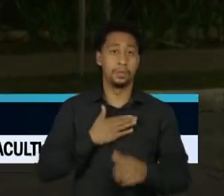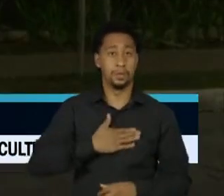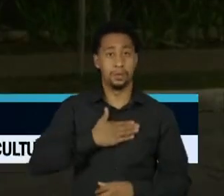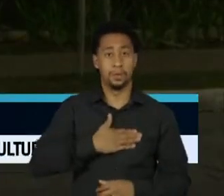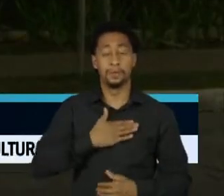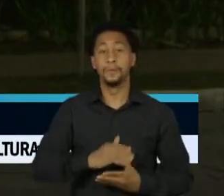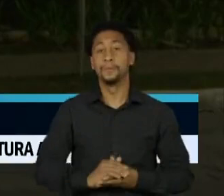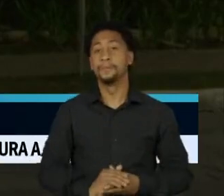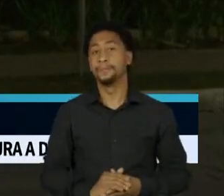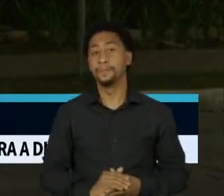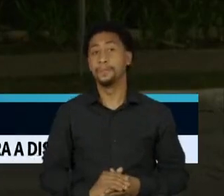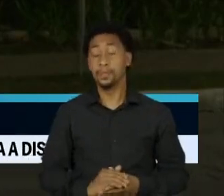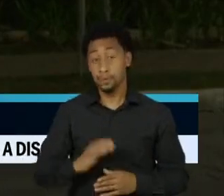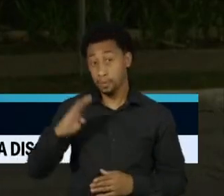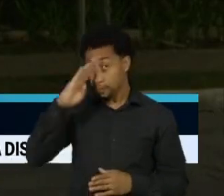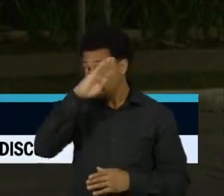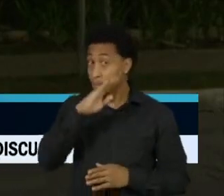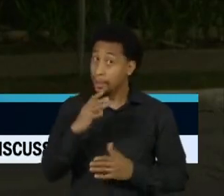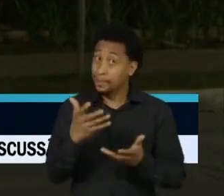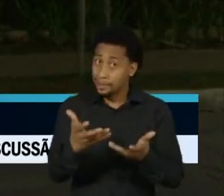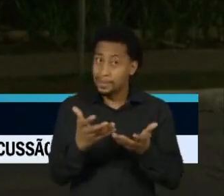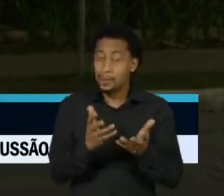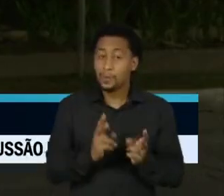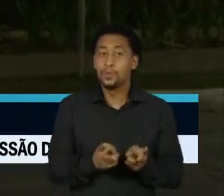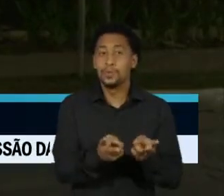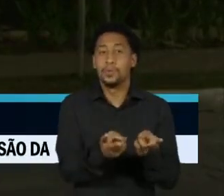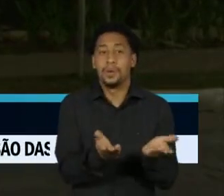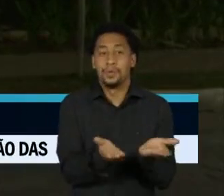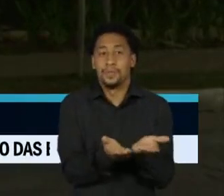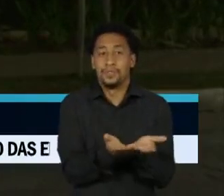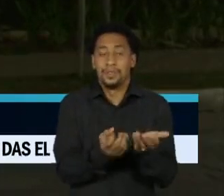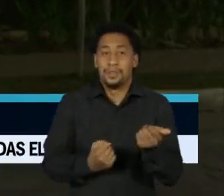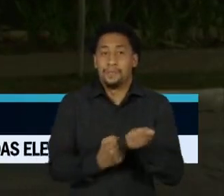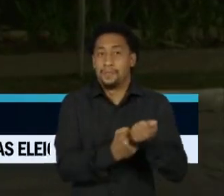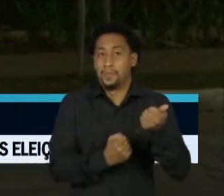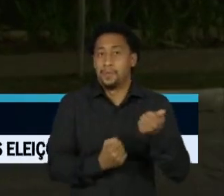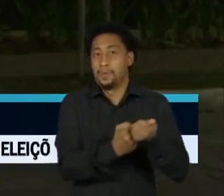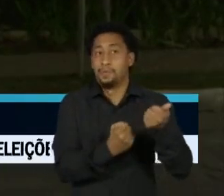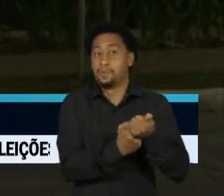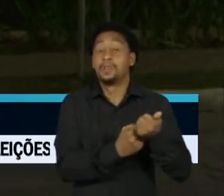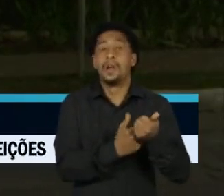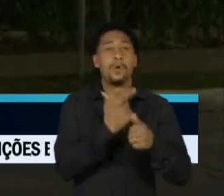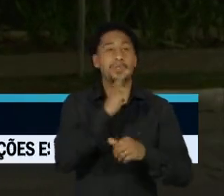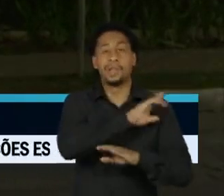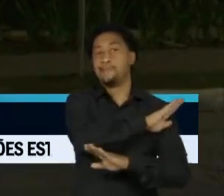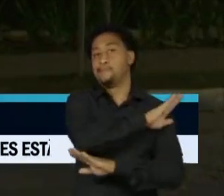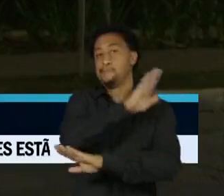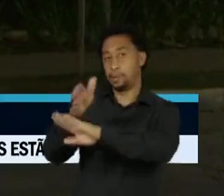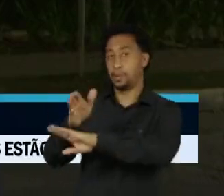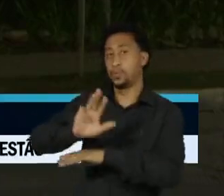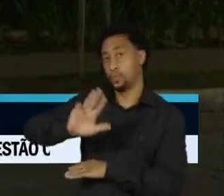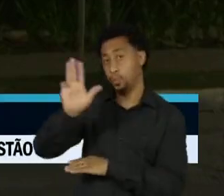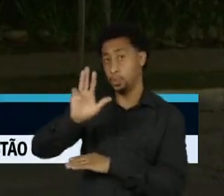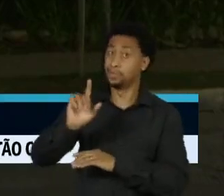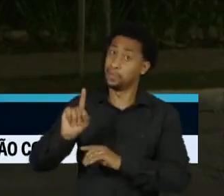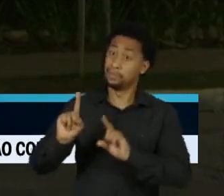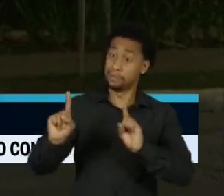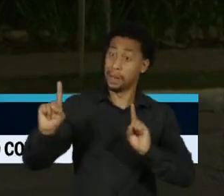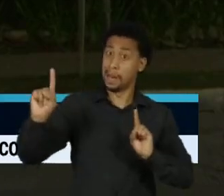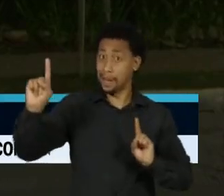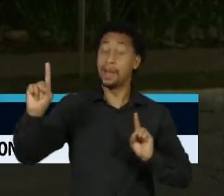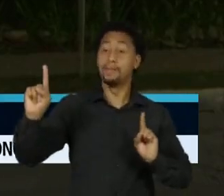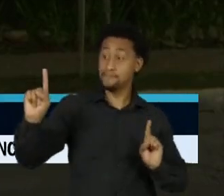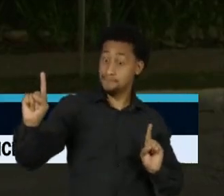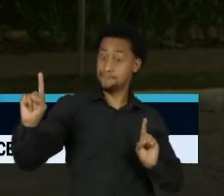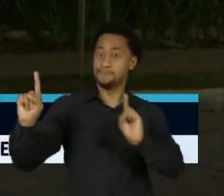Para Bolsonaro, manter o apoio dos evangélicos significa ter uma chance de virada sobre Lula, que lidera as pesquisas de intenção de voto.